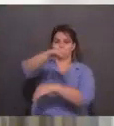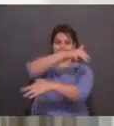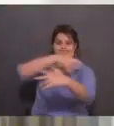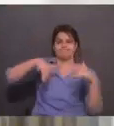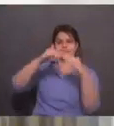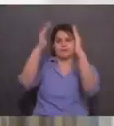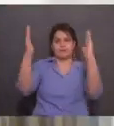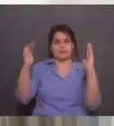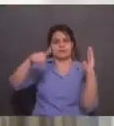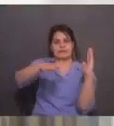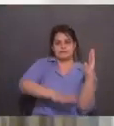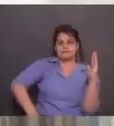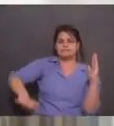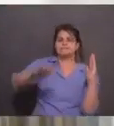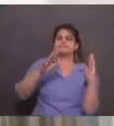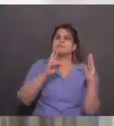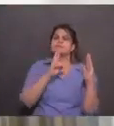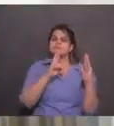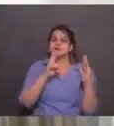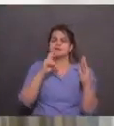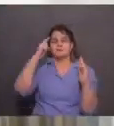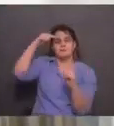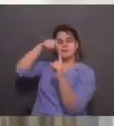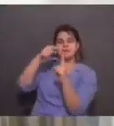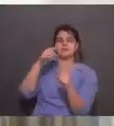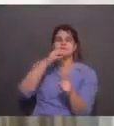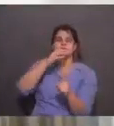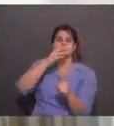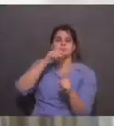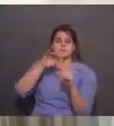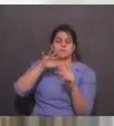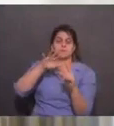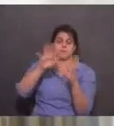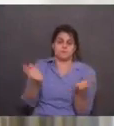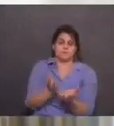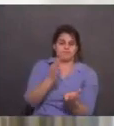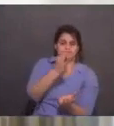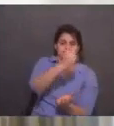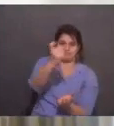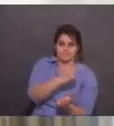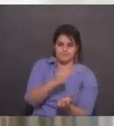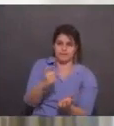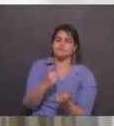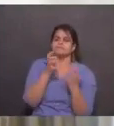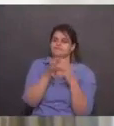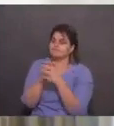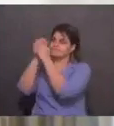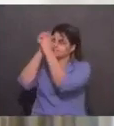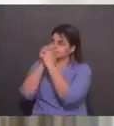aqui em Fátima, em favor da paz no mundo. Na oração e na atitude ativa